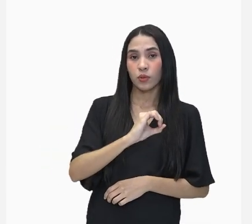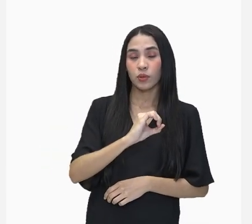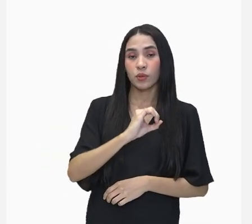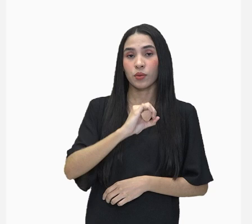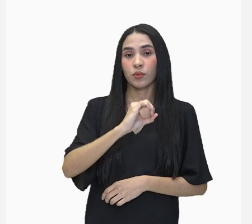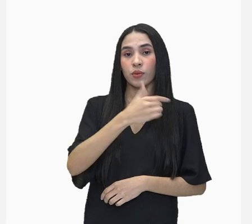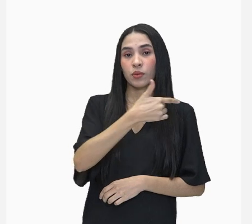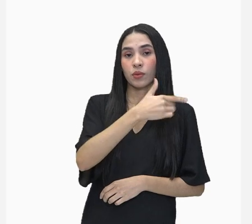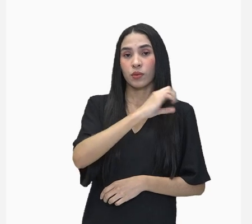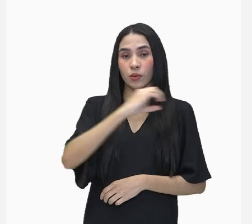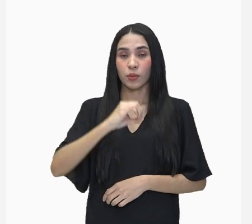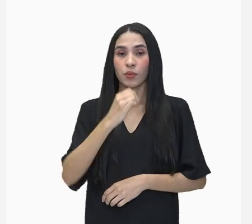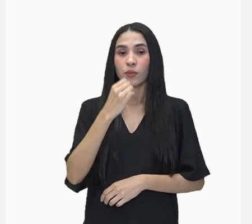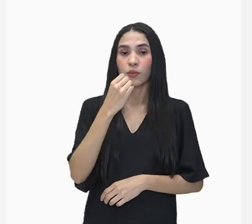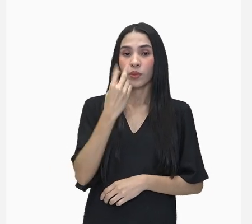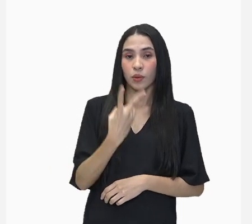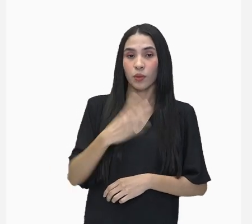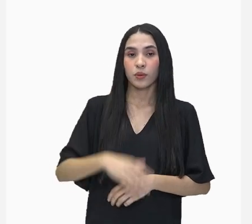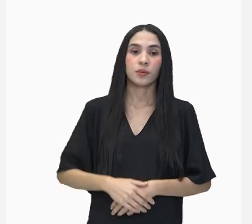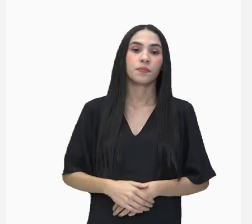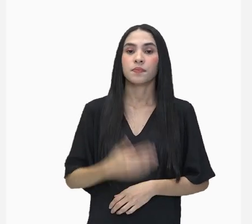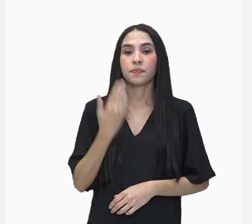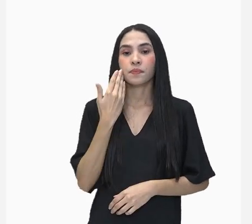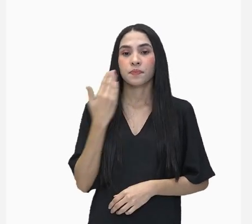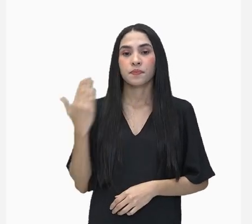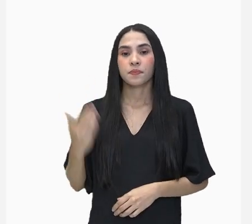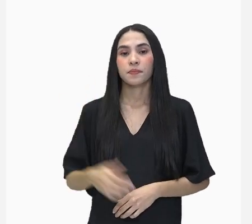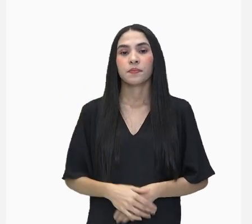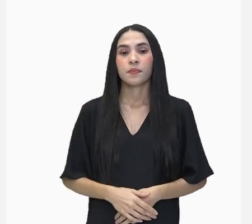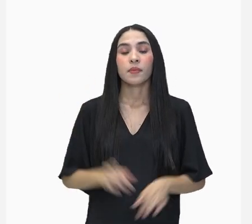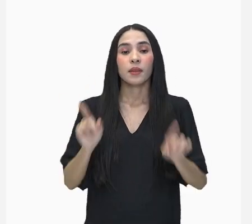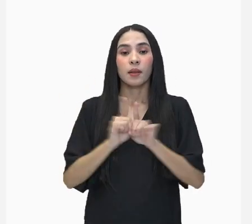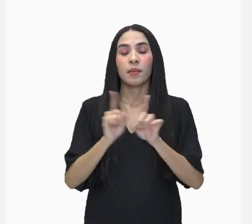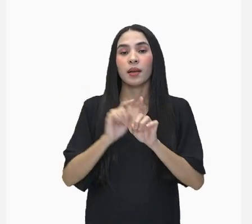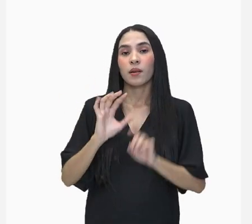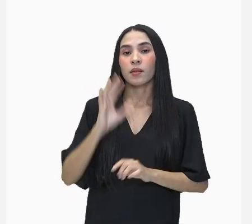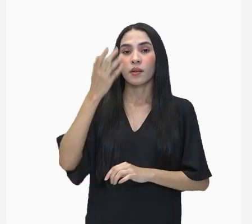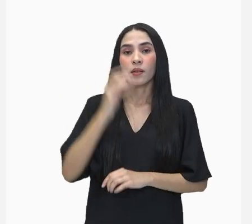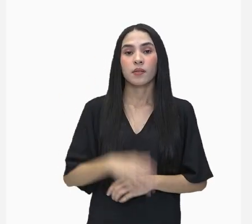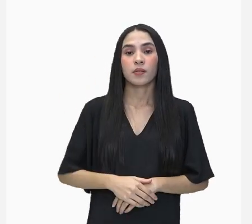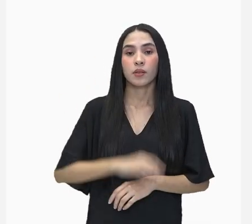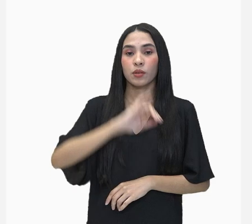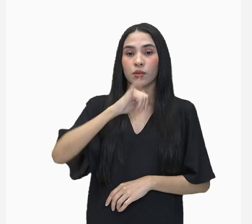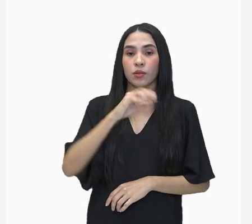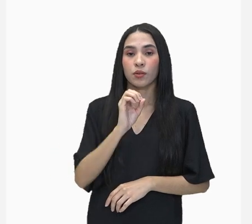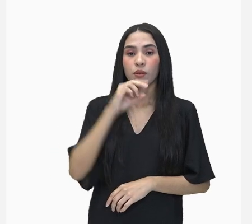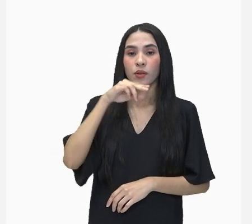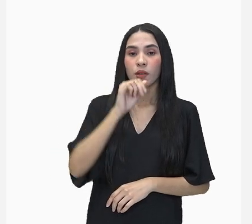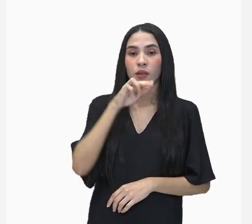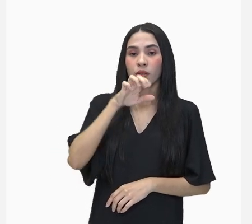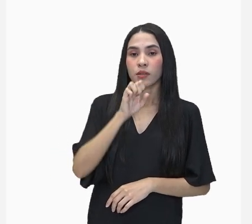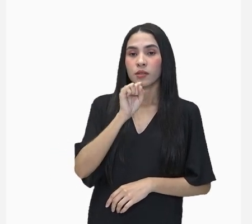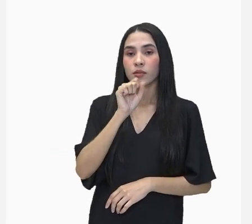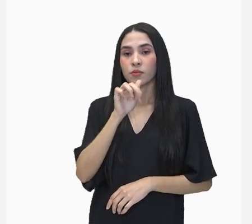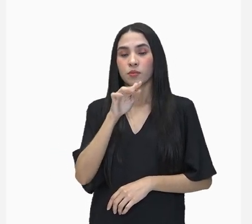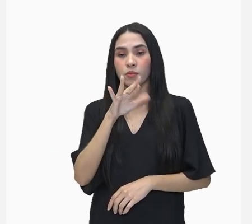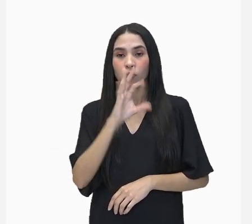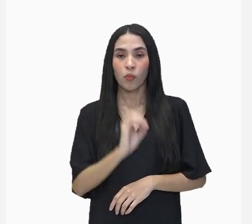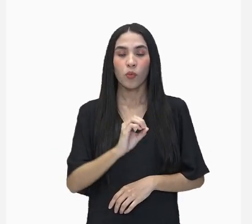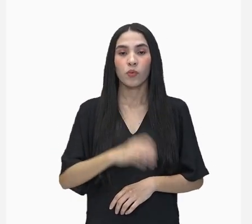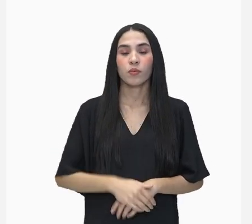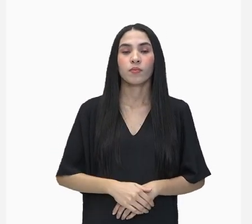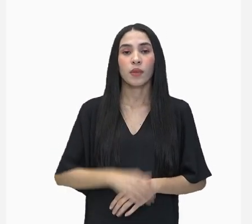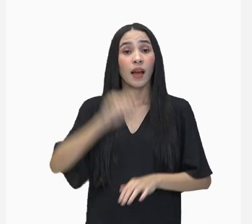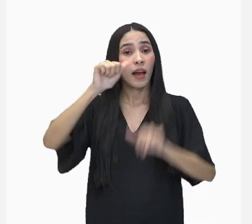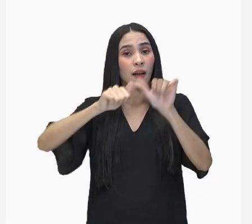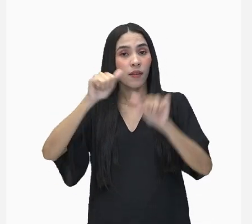2002, conhecida como Cúpula Mundial sobre Desenvolvimento Sustentável, realizada em Joanesburgo. Então, o objetivo da Rio +10 foi